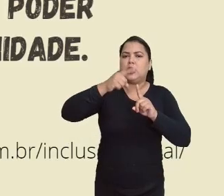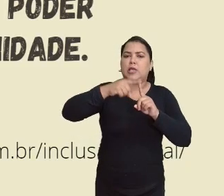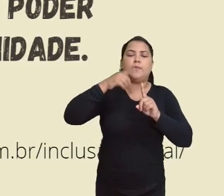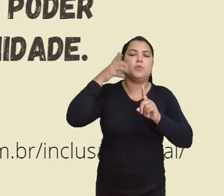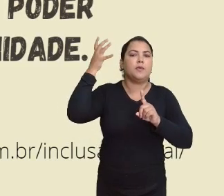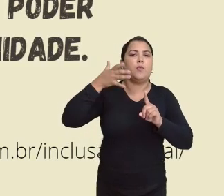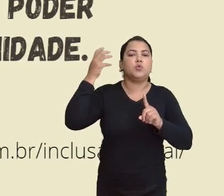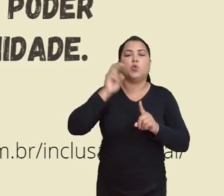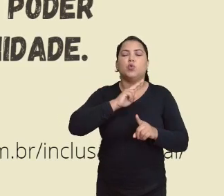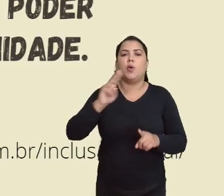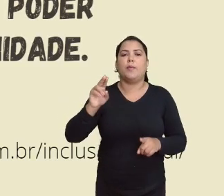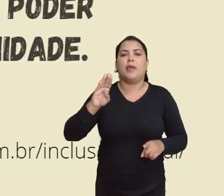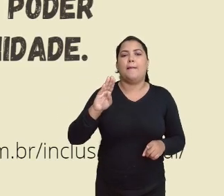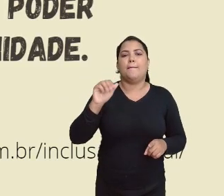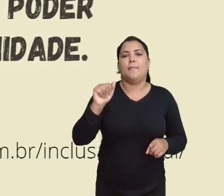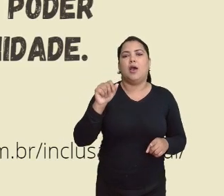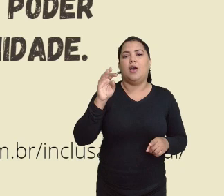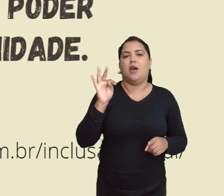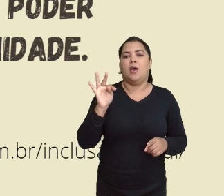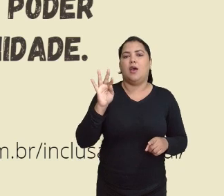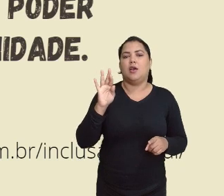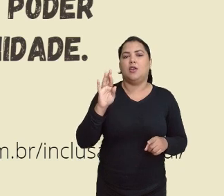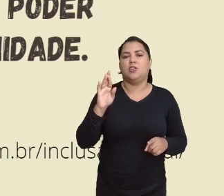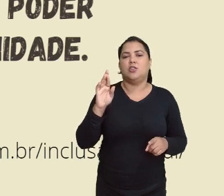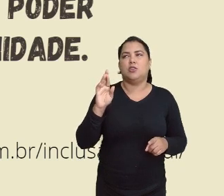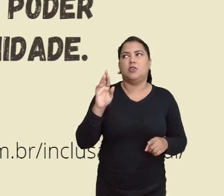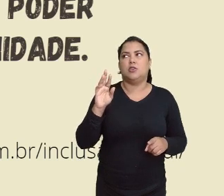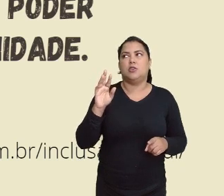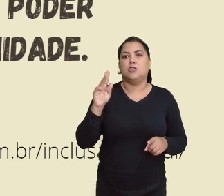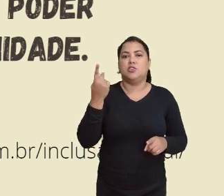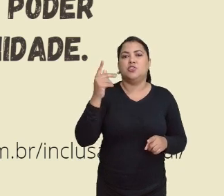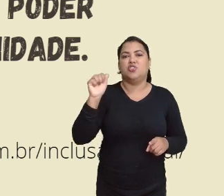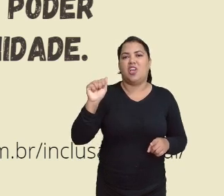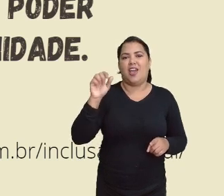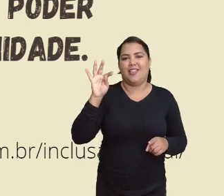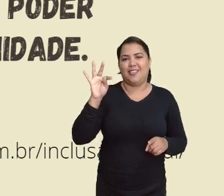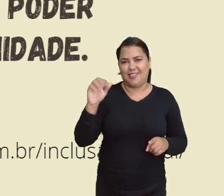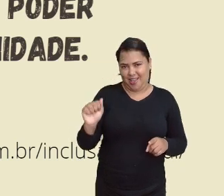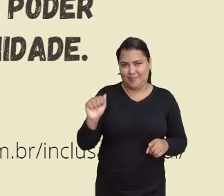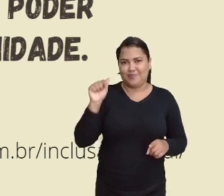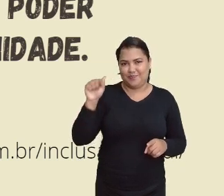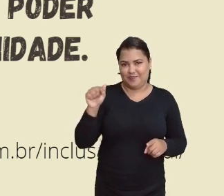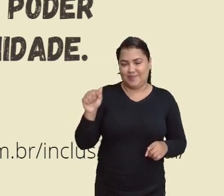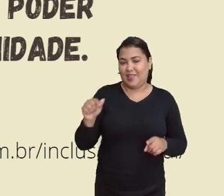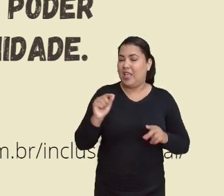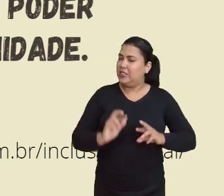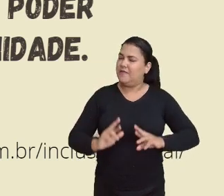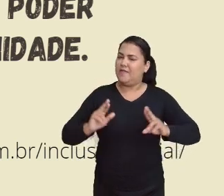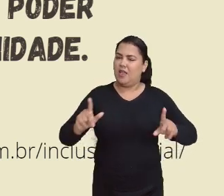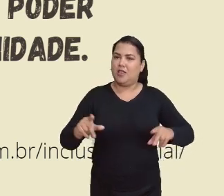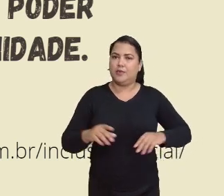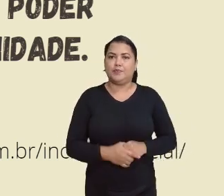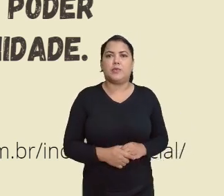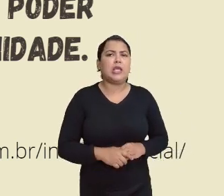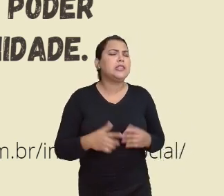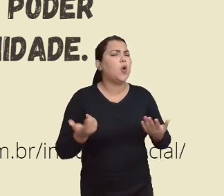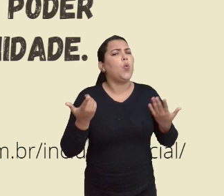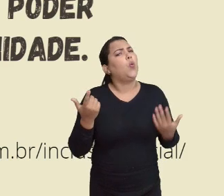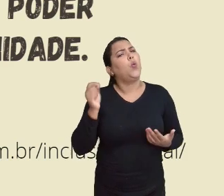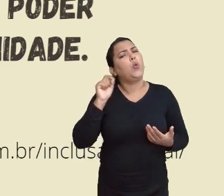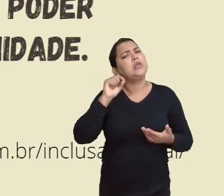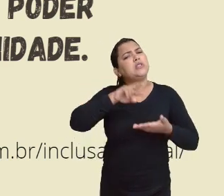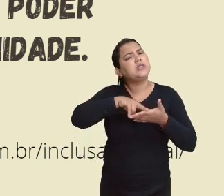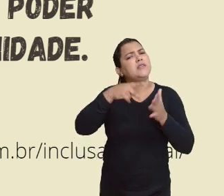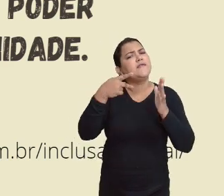né? Inclusão social é um conjunto de medidas direcionadas a indivíduos excluídos por meio social, seja por